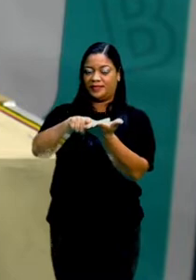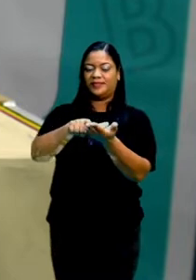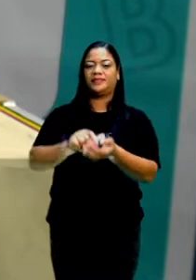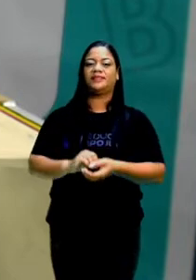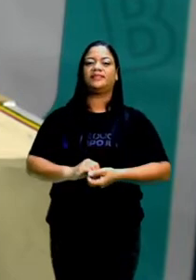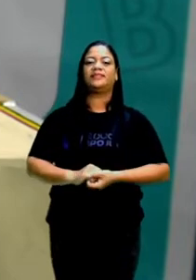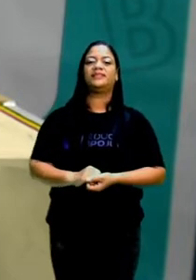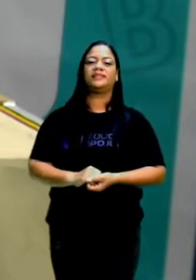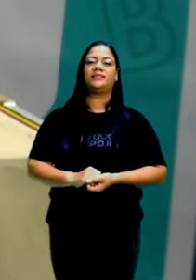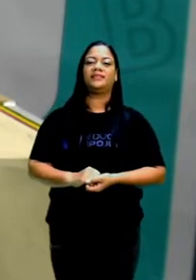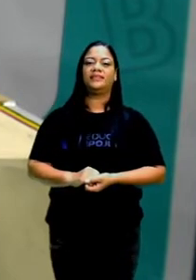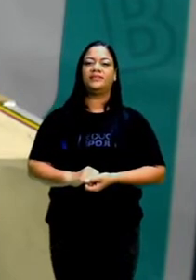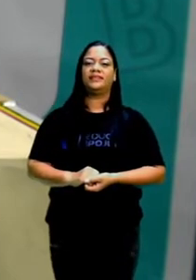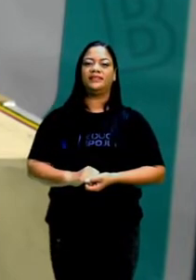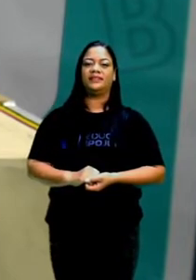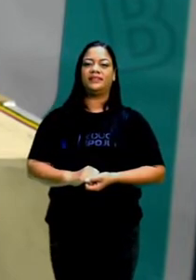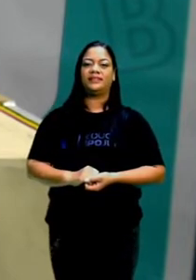ofício